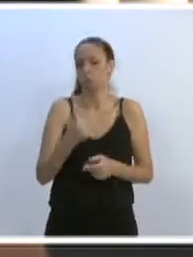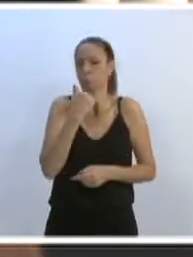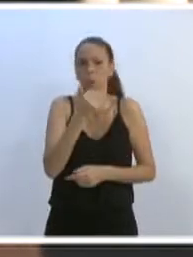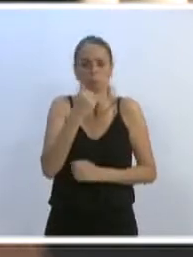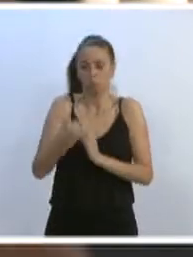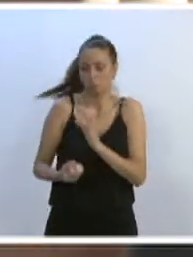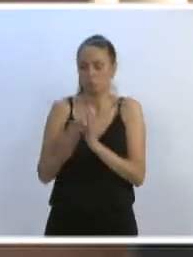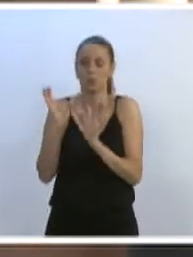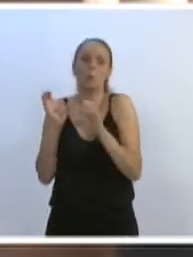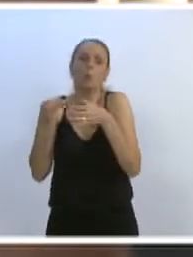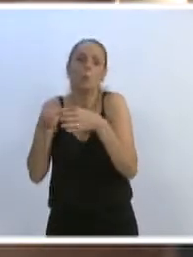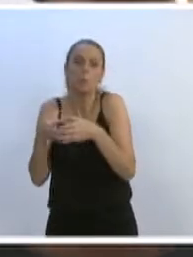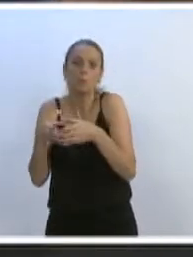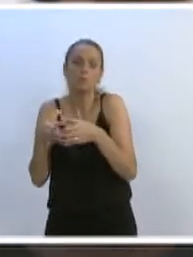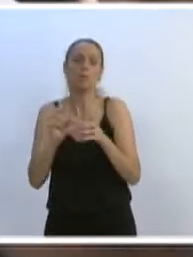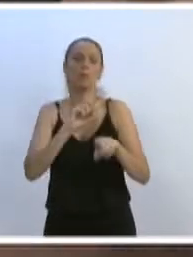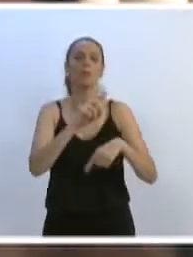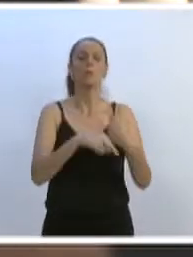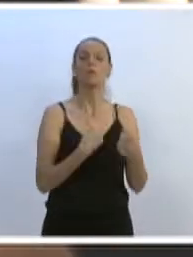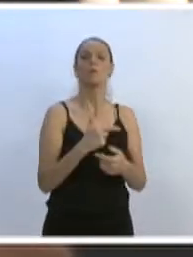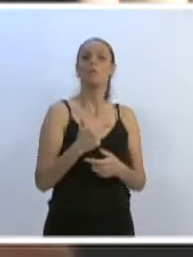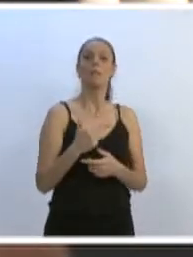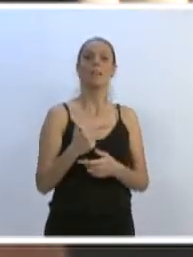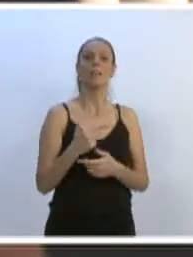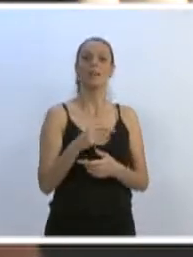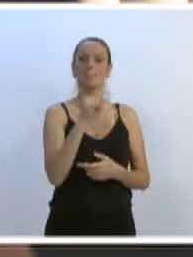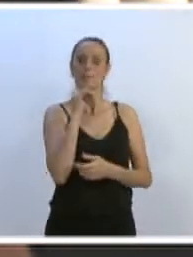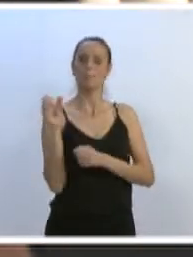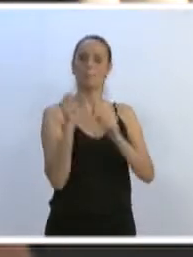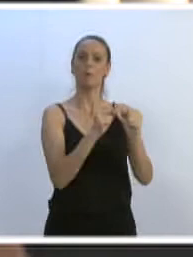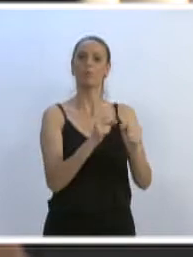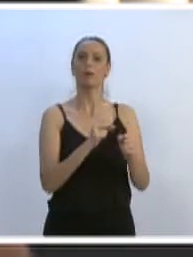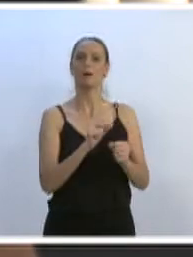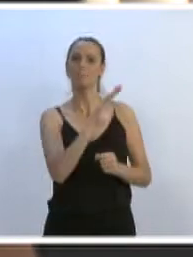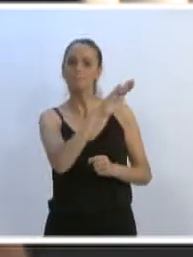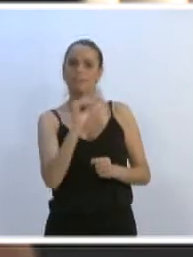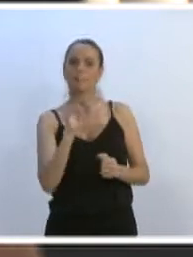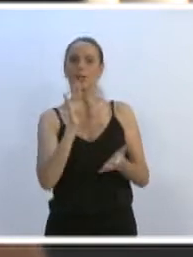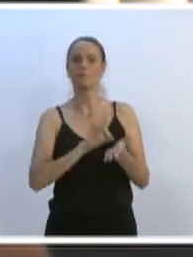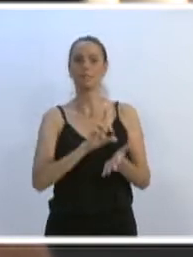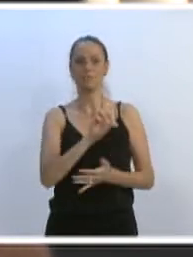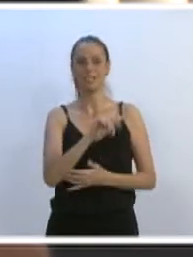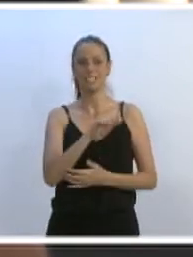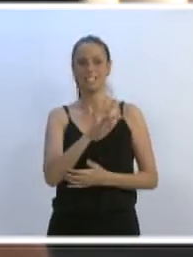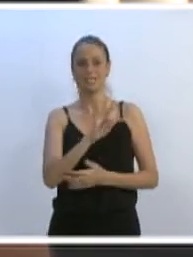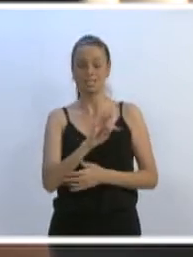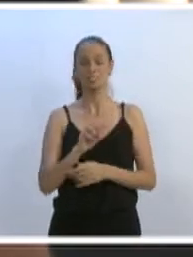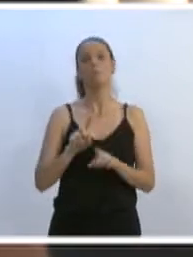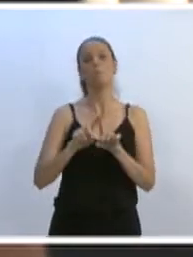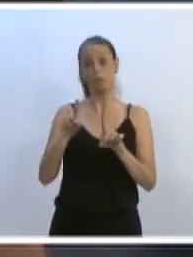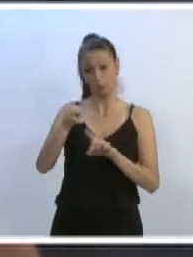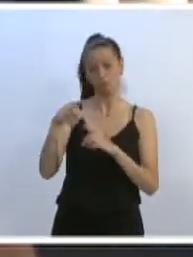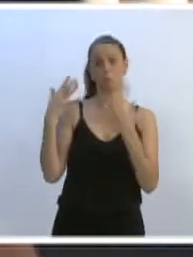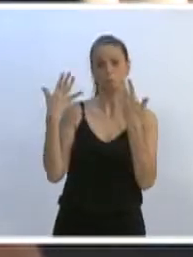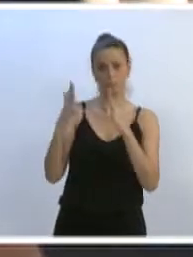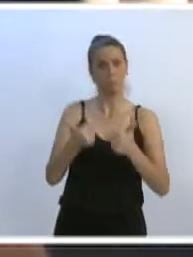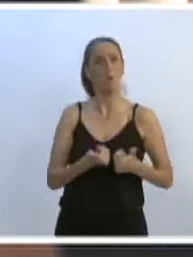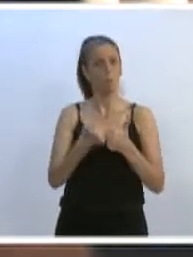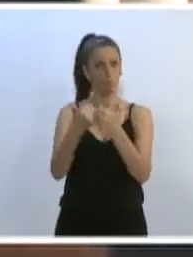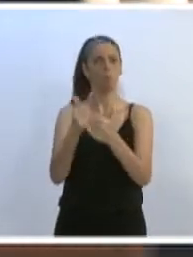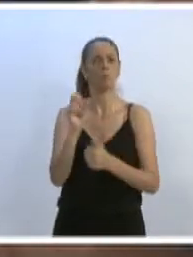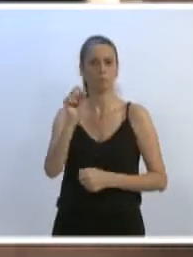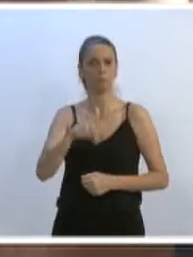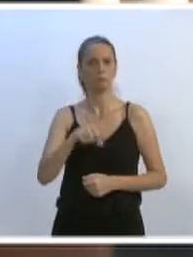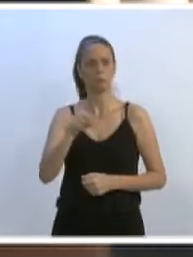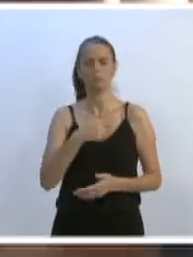tem poder lá na frente para chamar o denit e fazer as correções mas parabéns conte com meu apoio com certeza independente